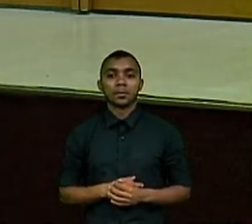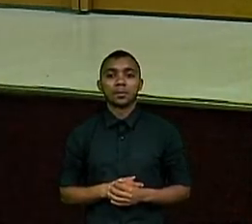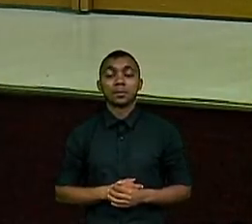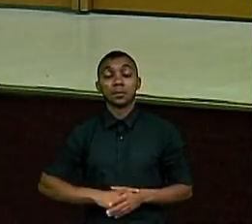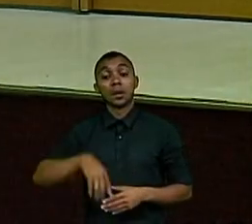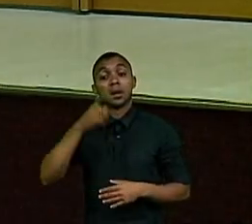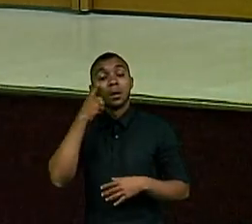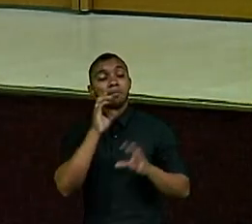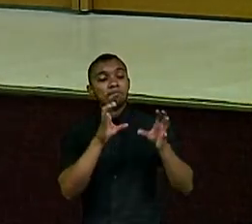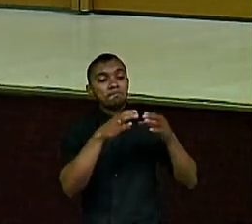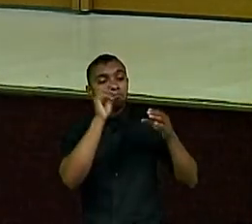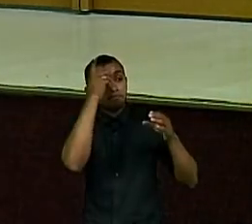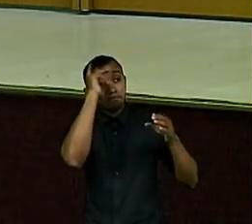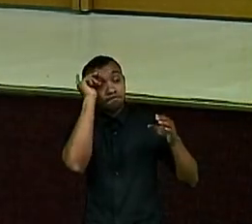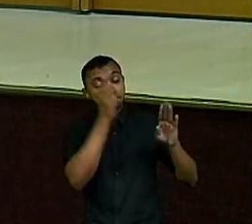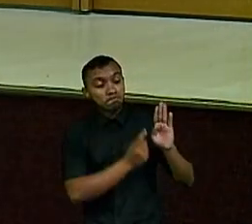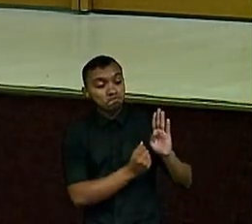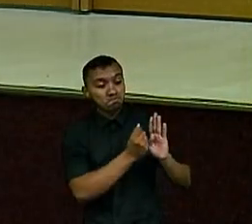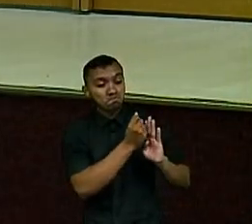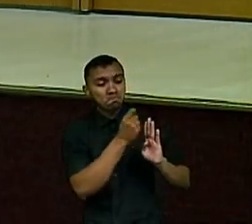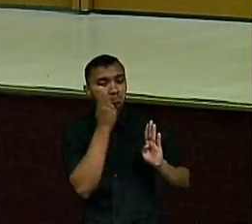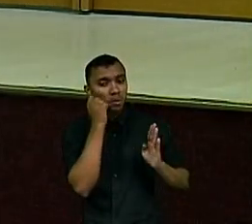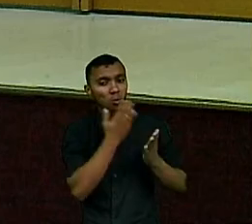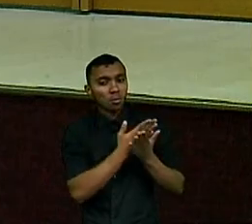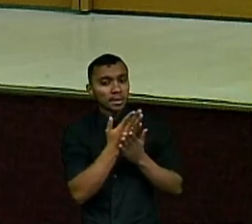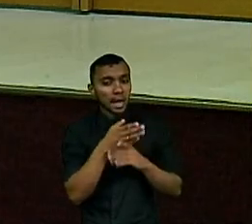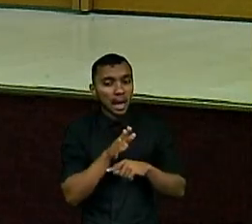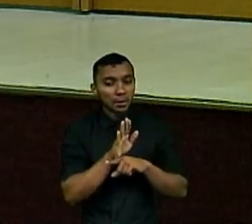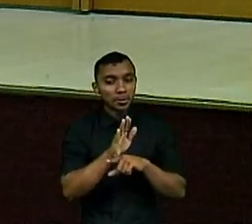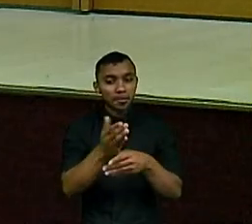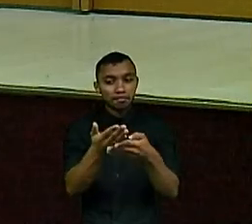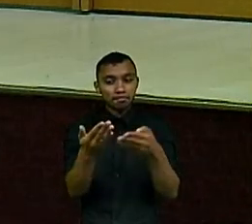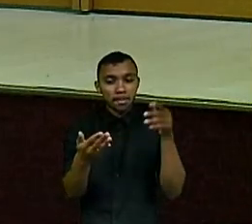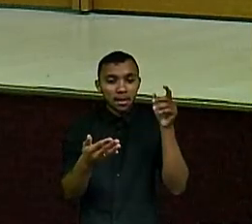ela vai bancar esses pensadores para